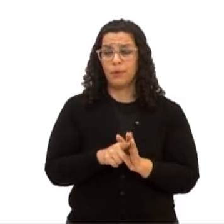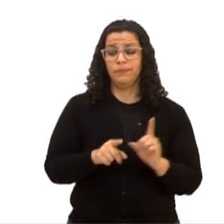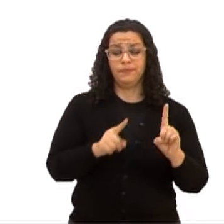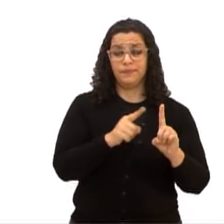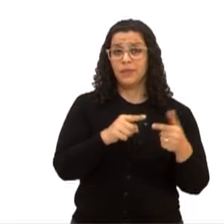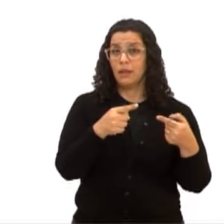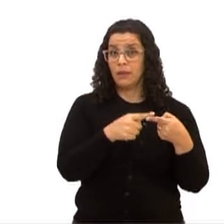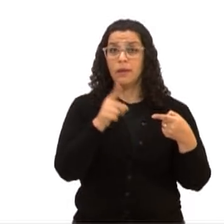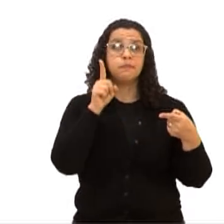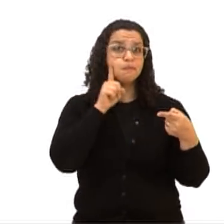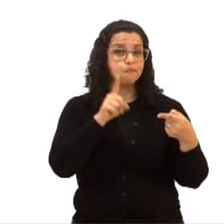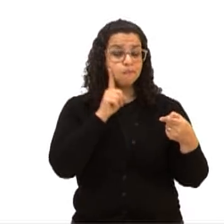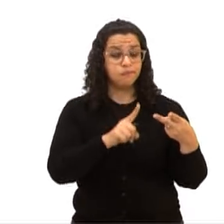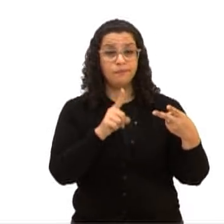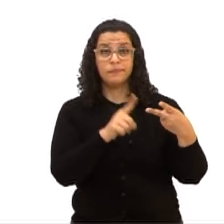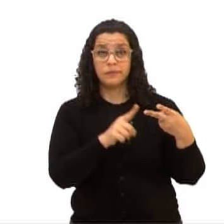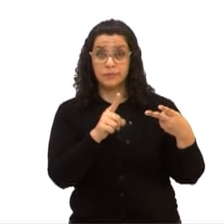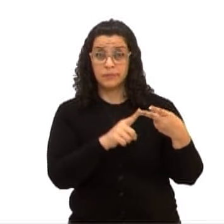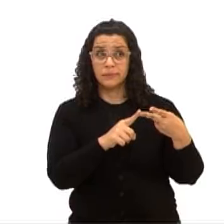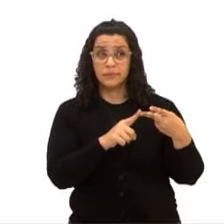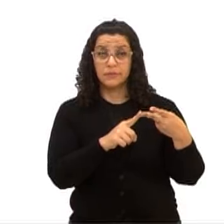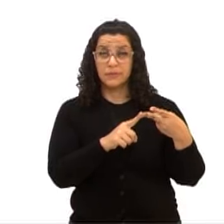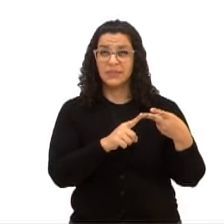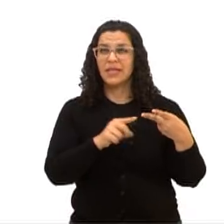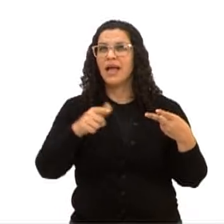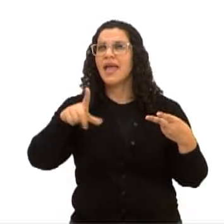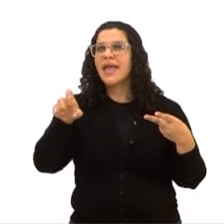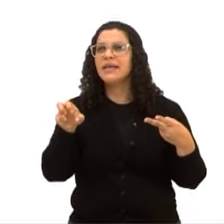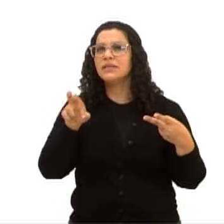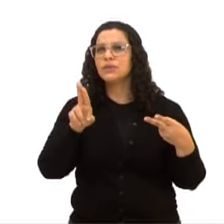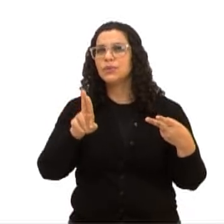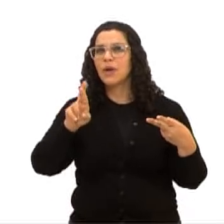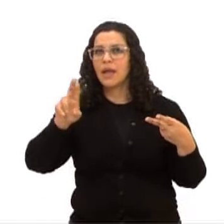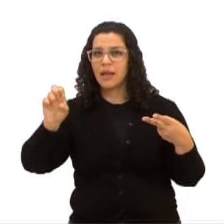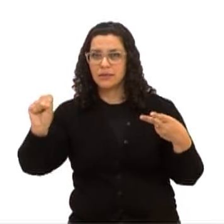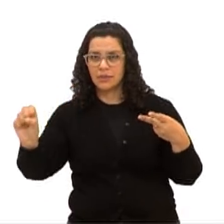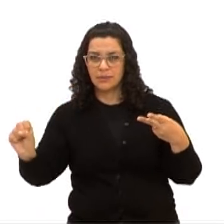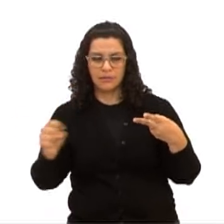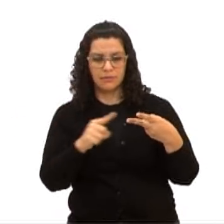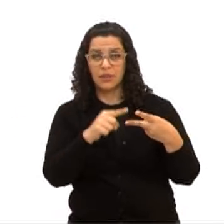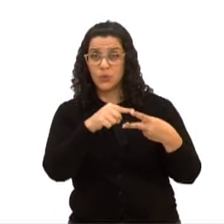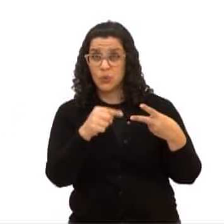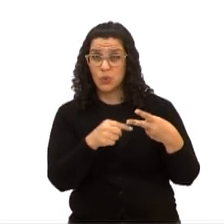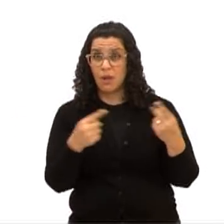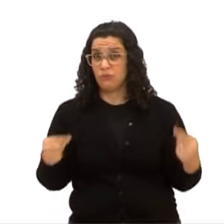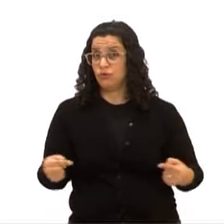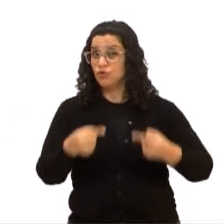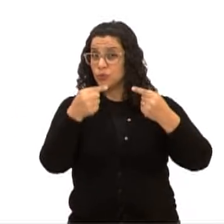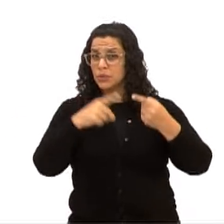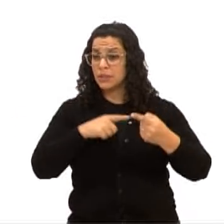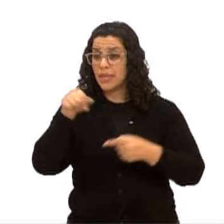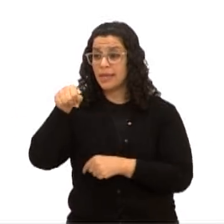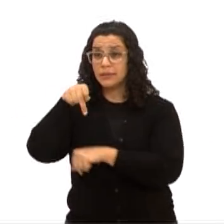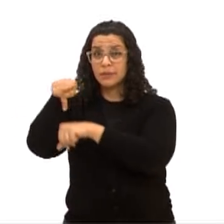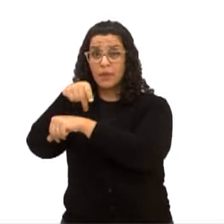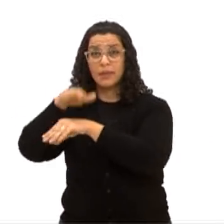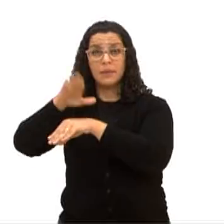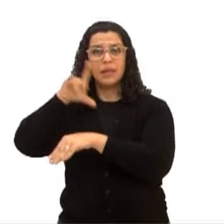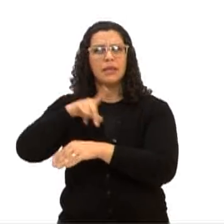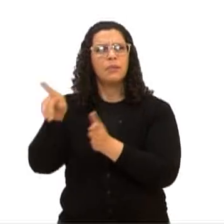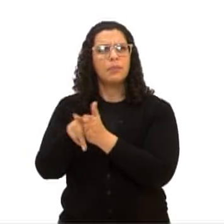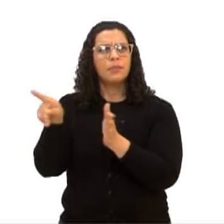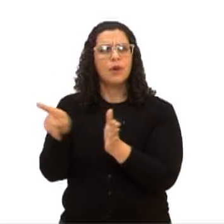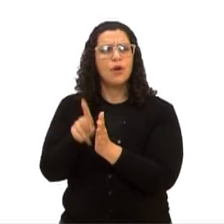Estados Unidos e a ex-União Soviética, que teve como o maior país compreendido